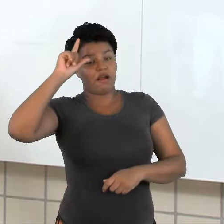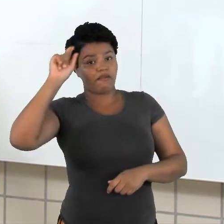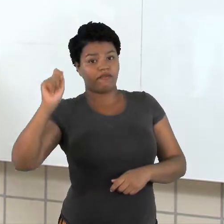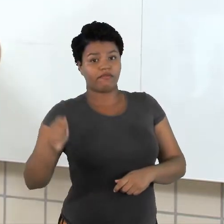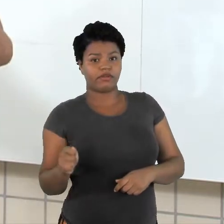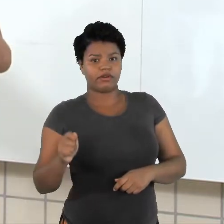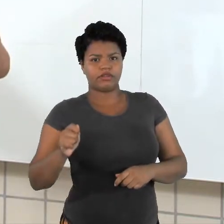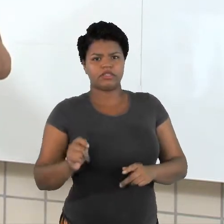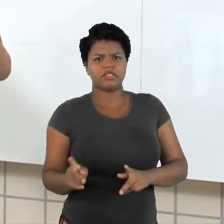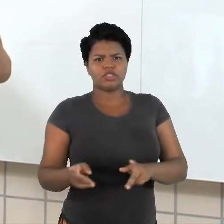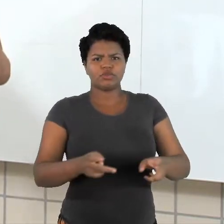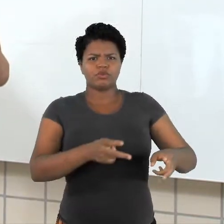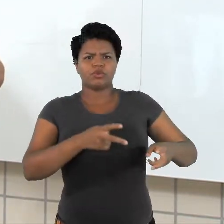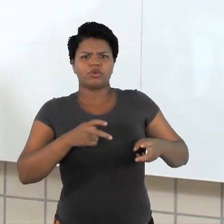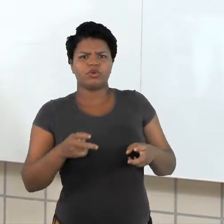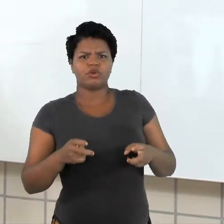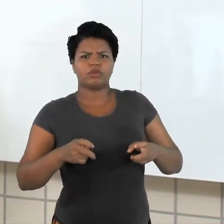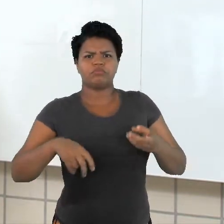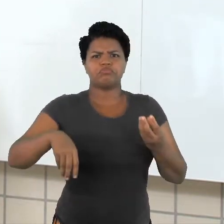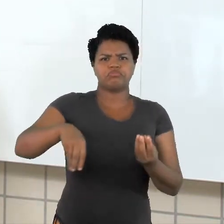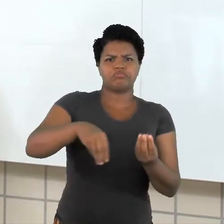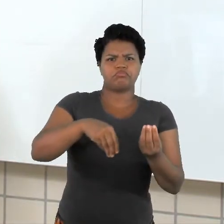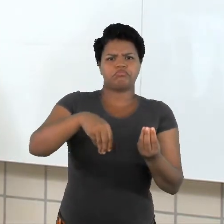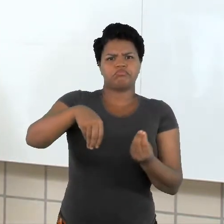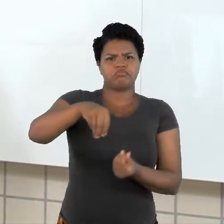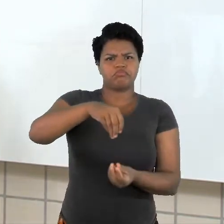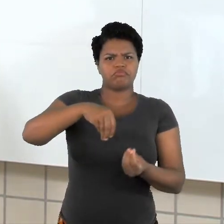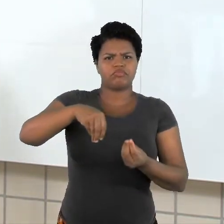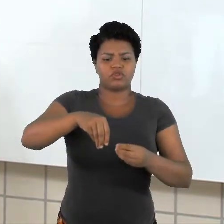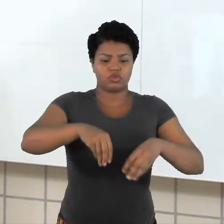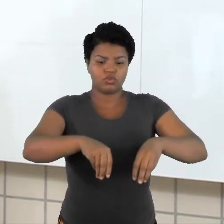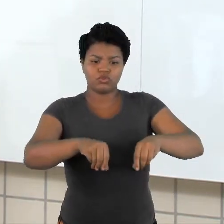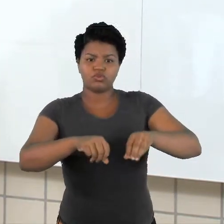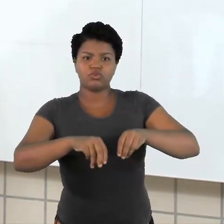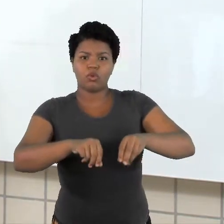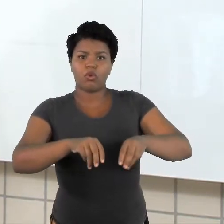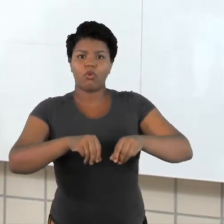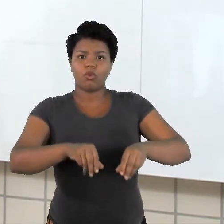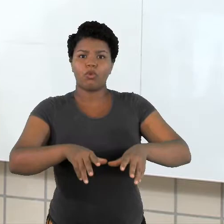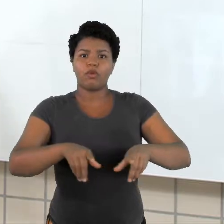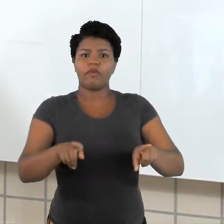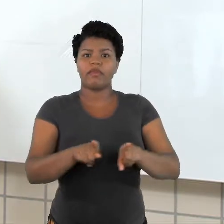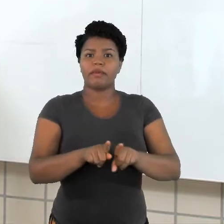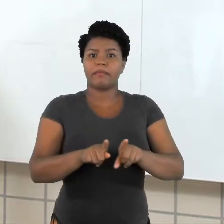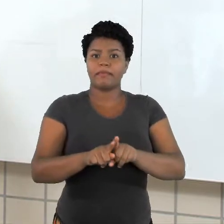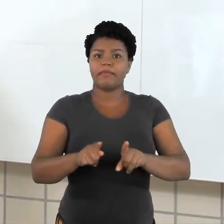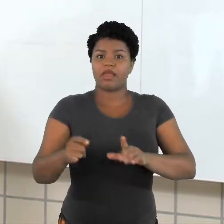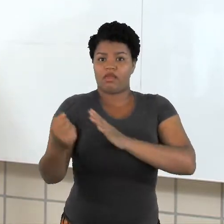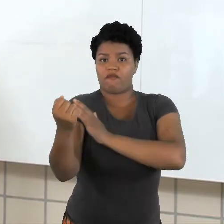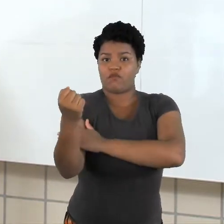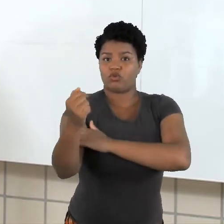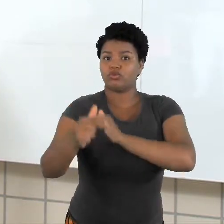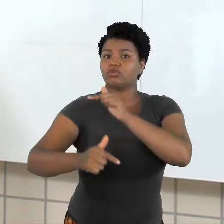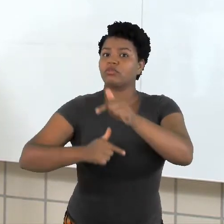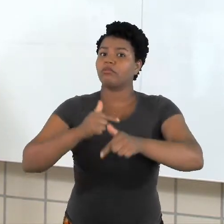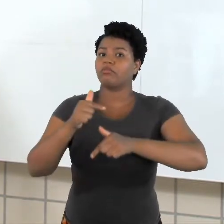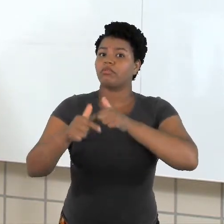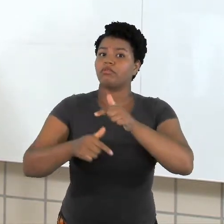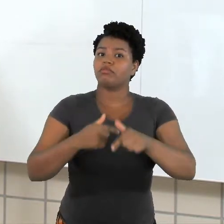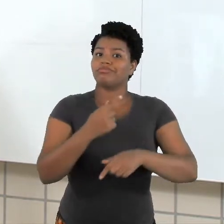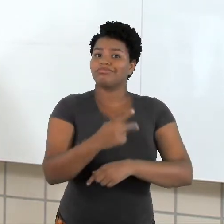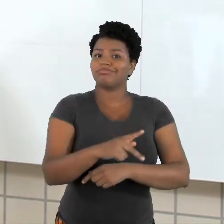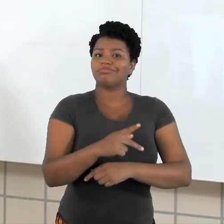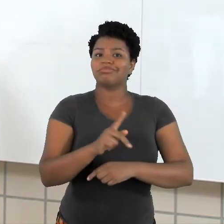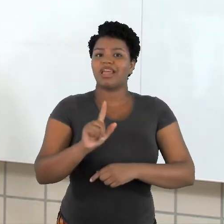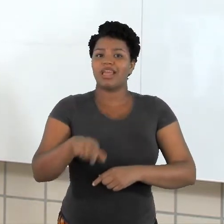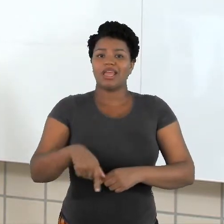os seus minerais, explorando o seu solo, explorando também a sua força de trabalho. Foi uma